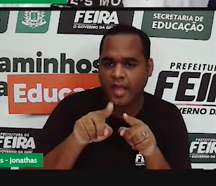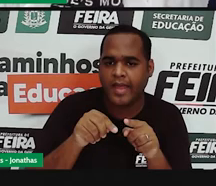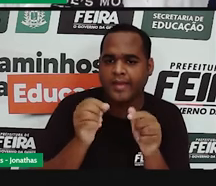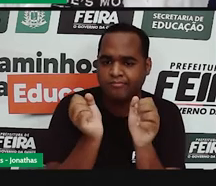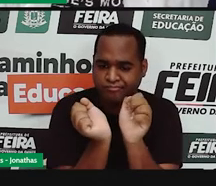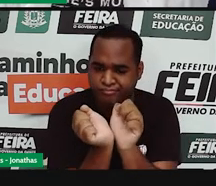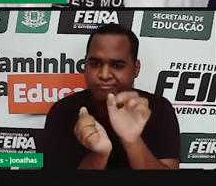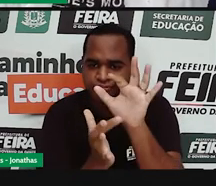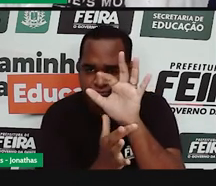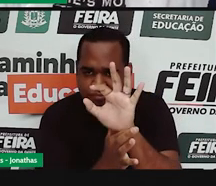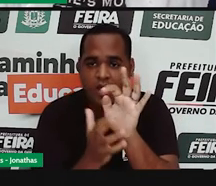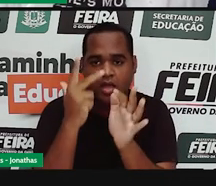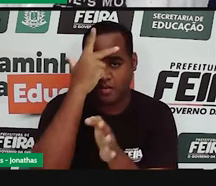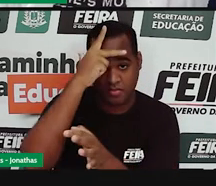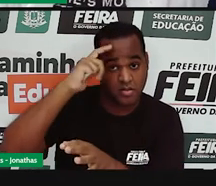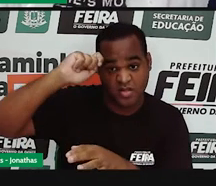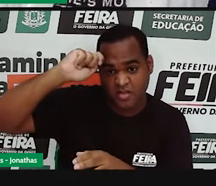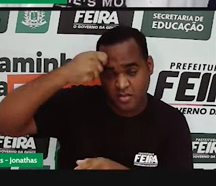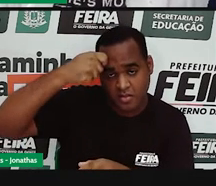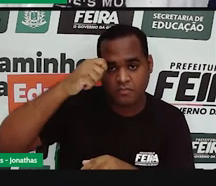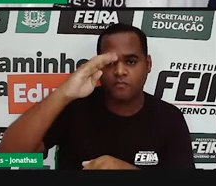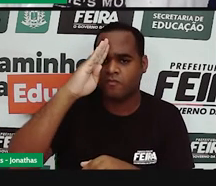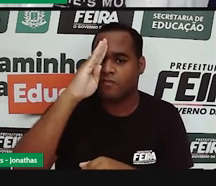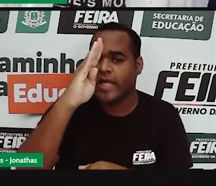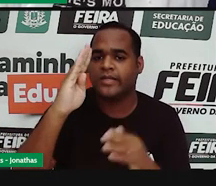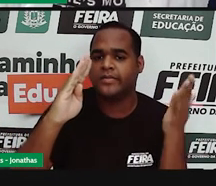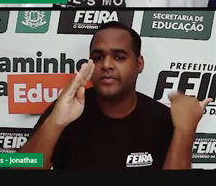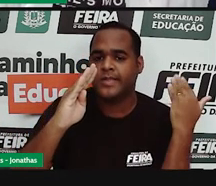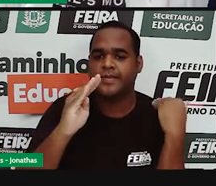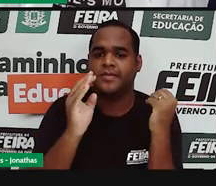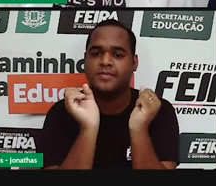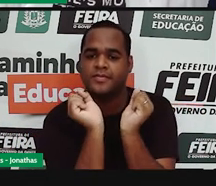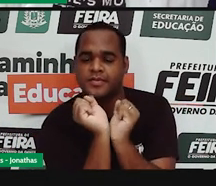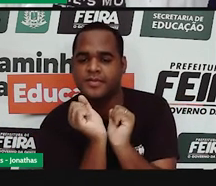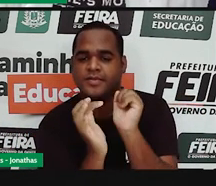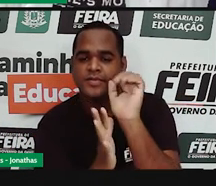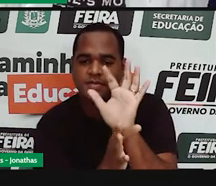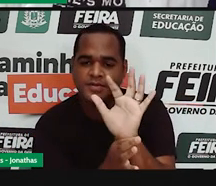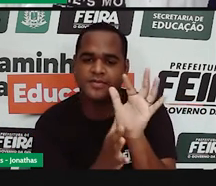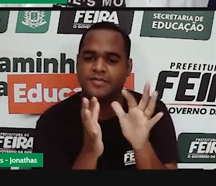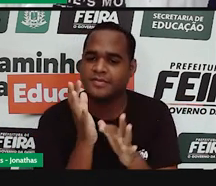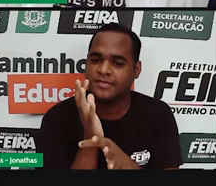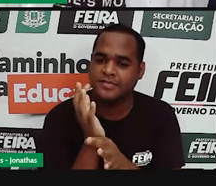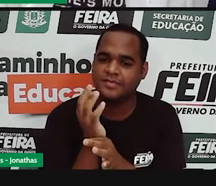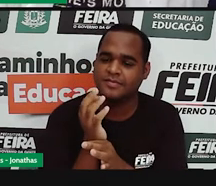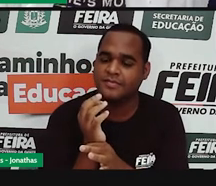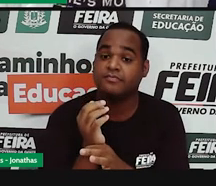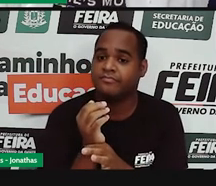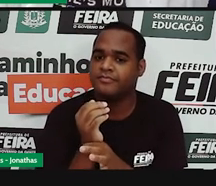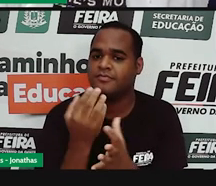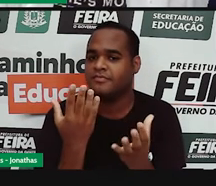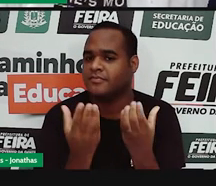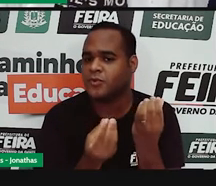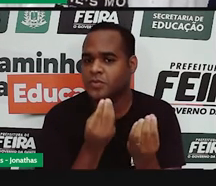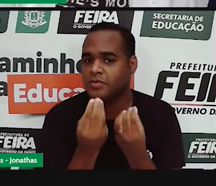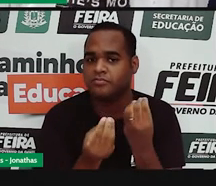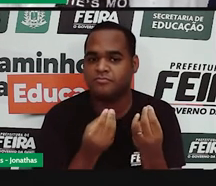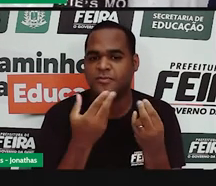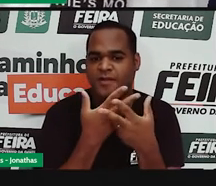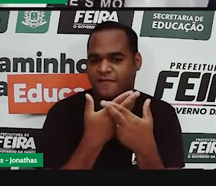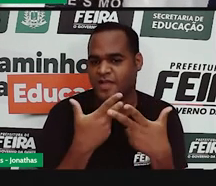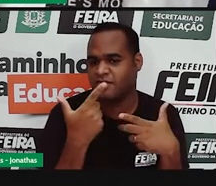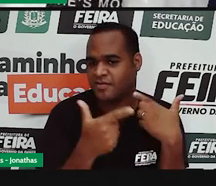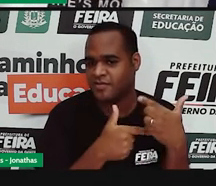princípio de escravizados executando tarefas.